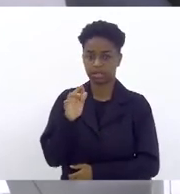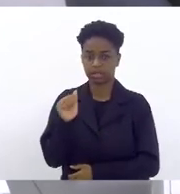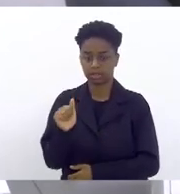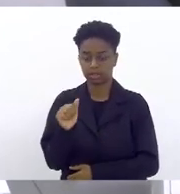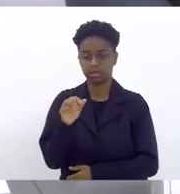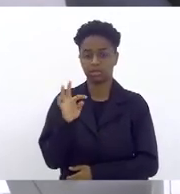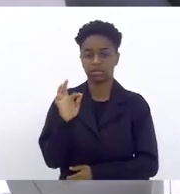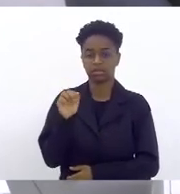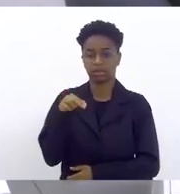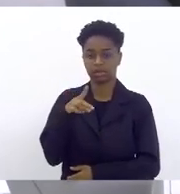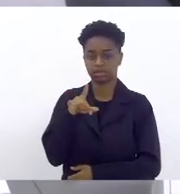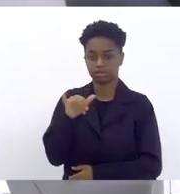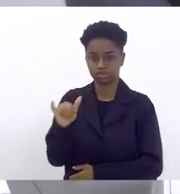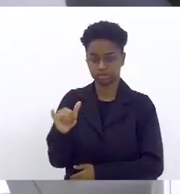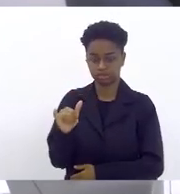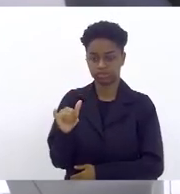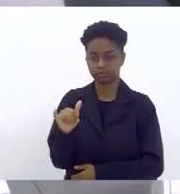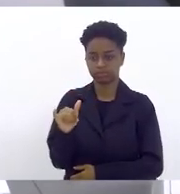Tandy